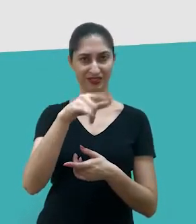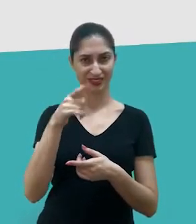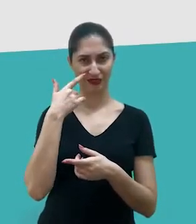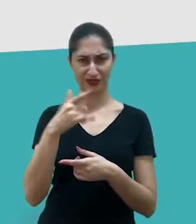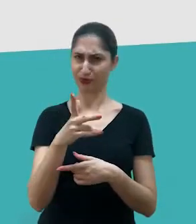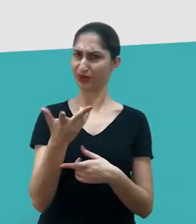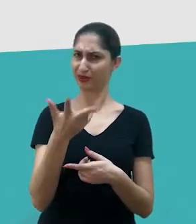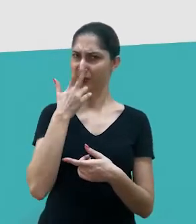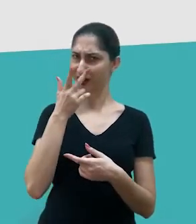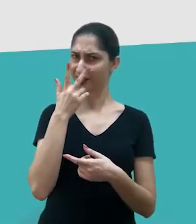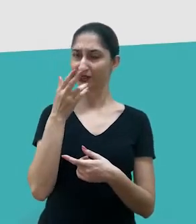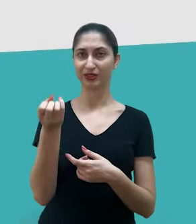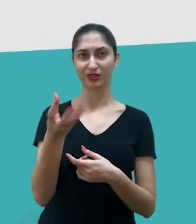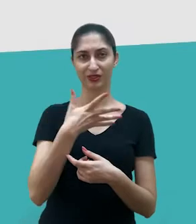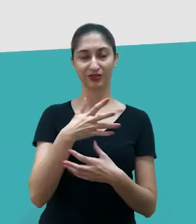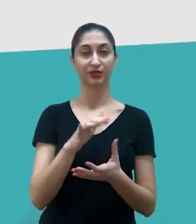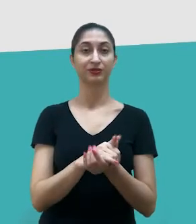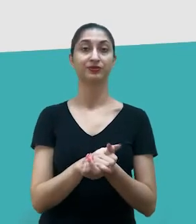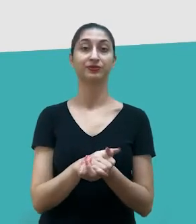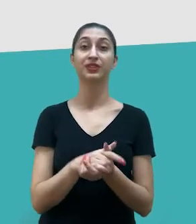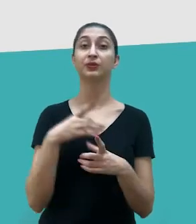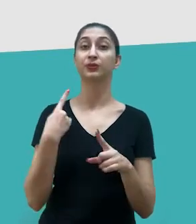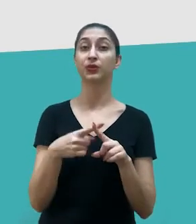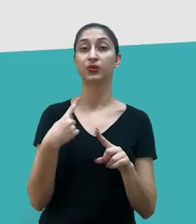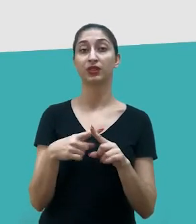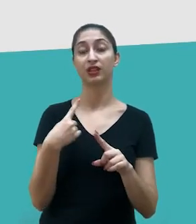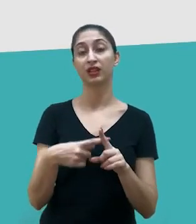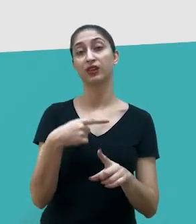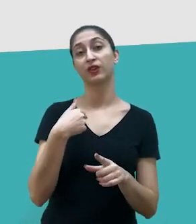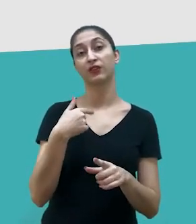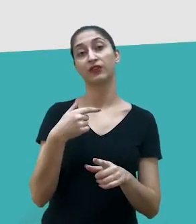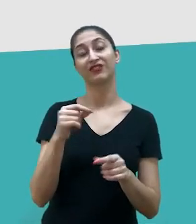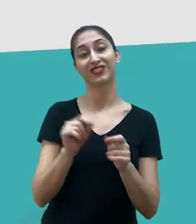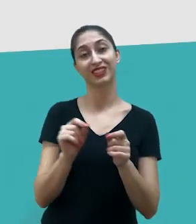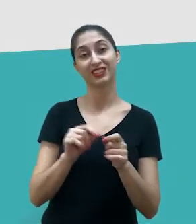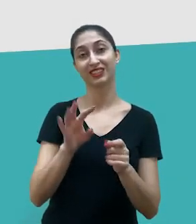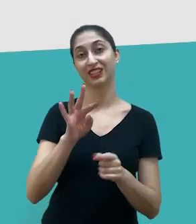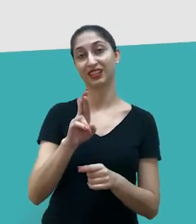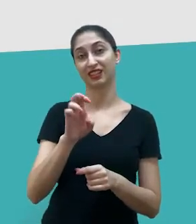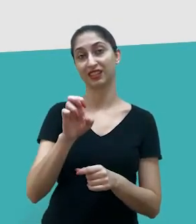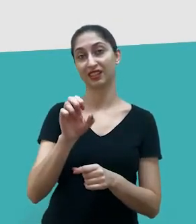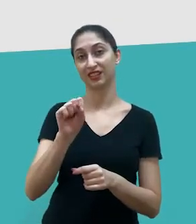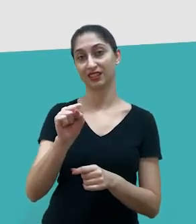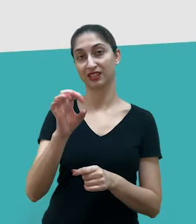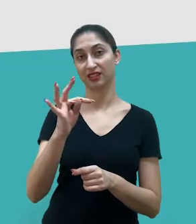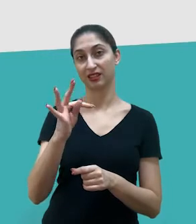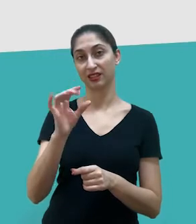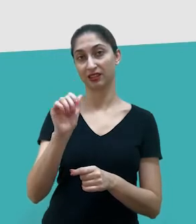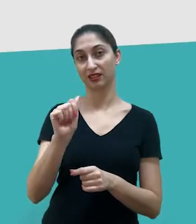Não parece da década de 70, porque ele foi restaurado. Então, nós fizemos